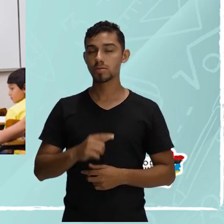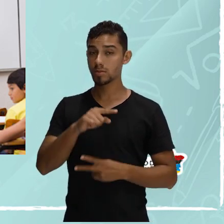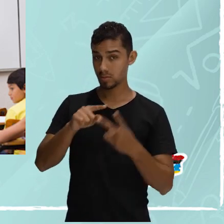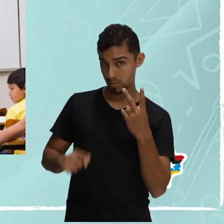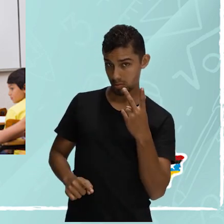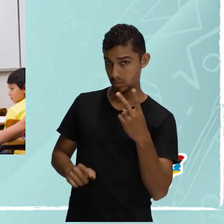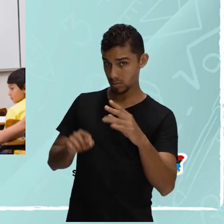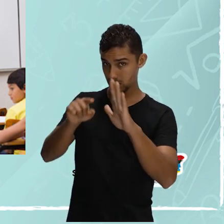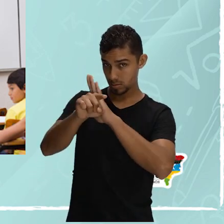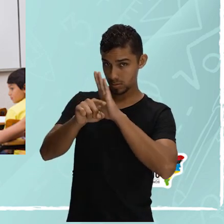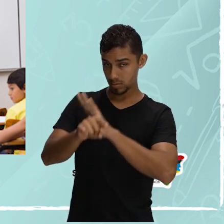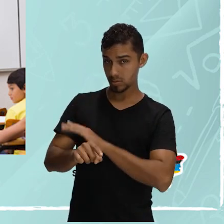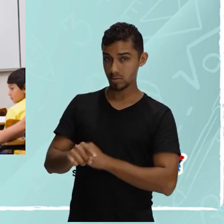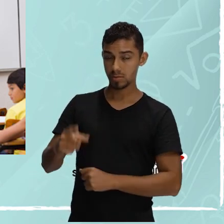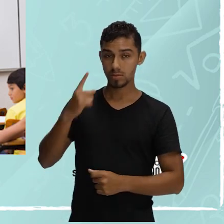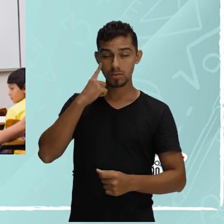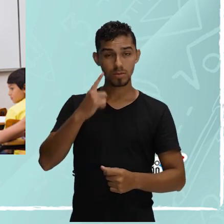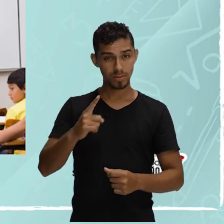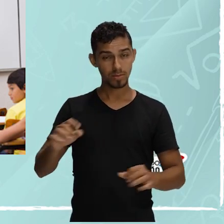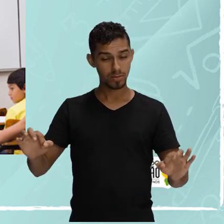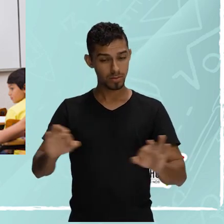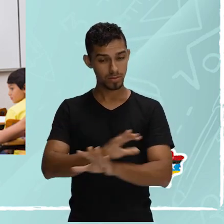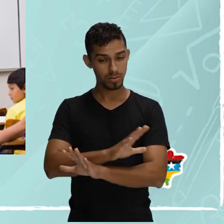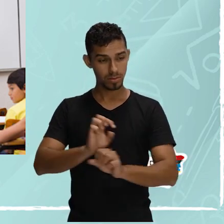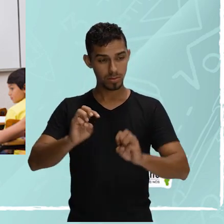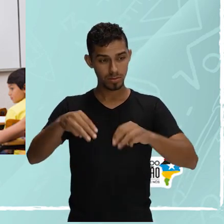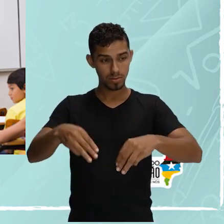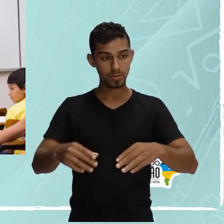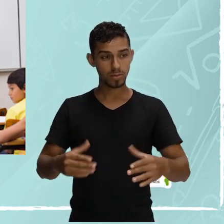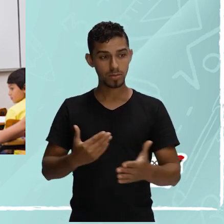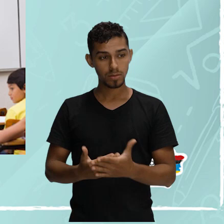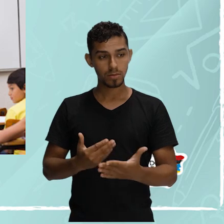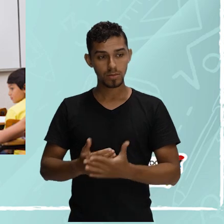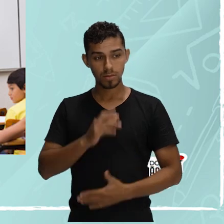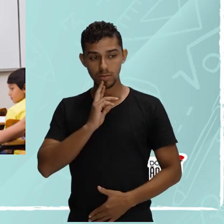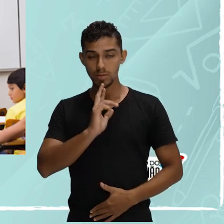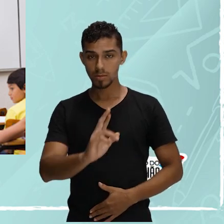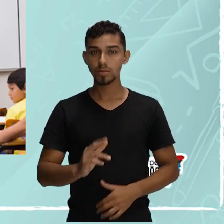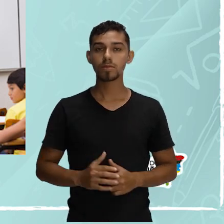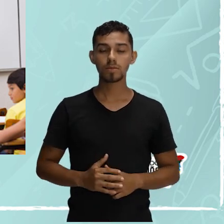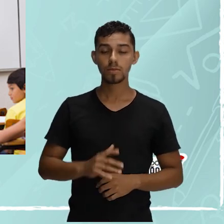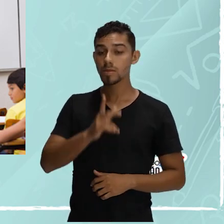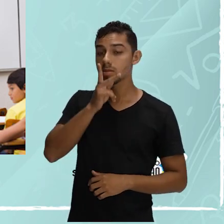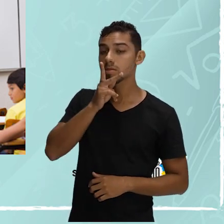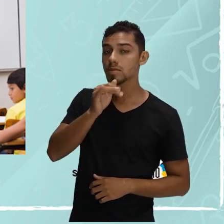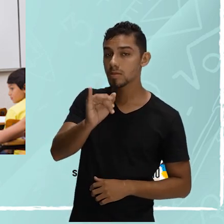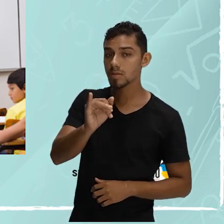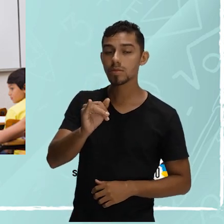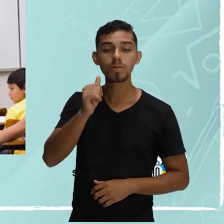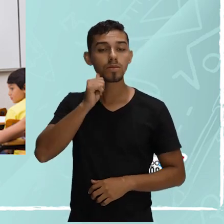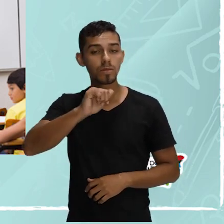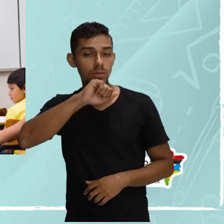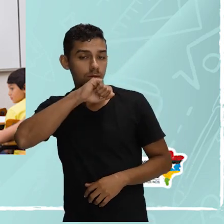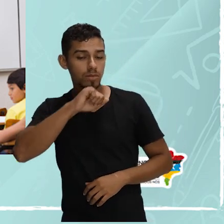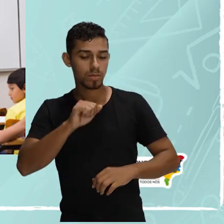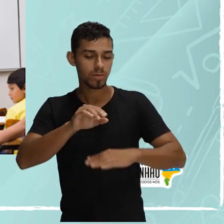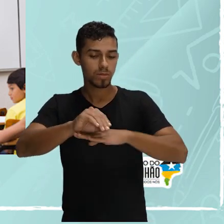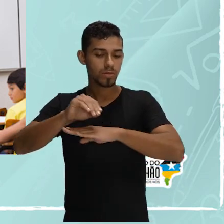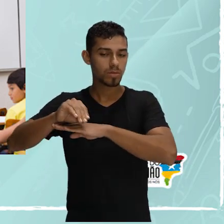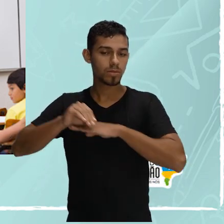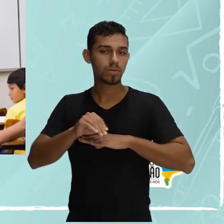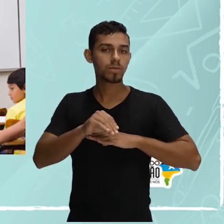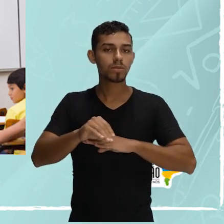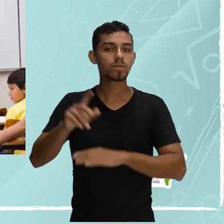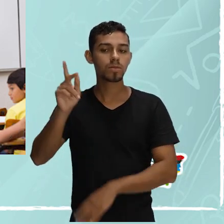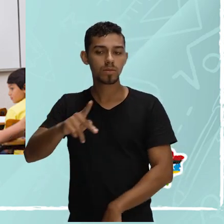duas perguntas para você pensar, hein? No final da aula eu vou responder para ti. Os pais devem cuidar de seus filhos. O